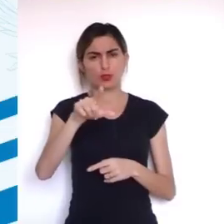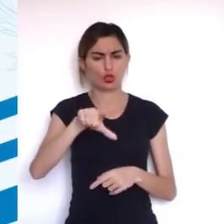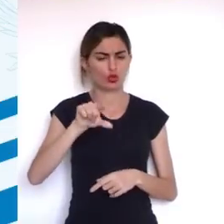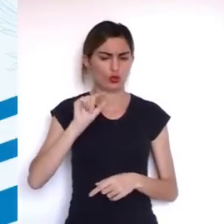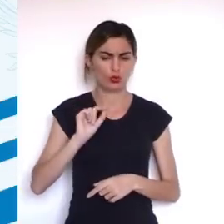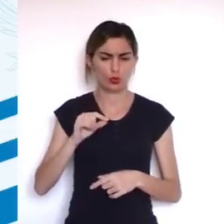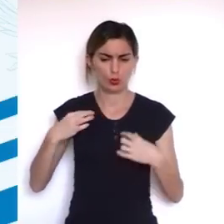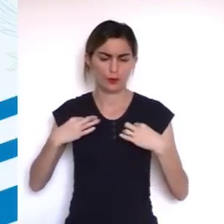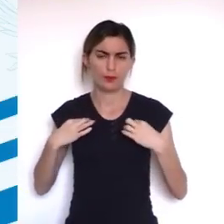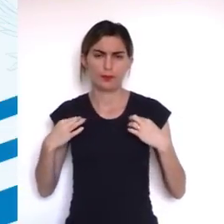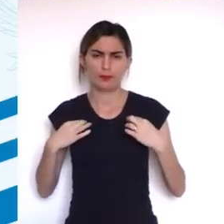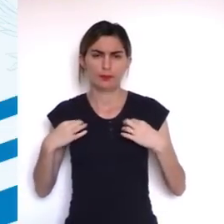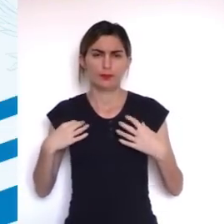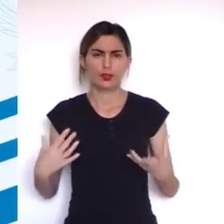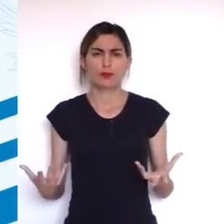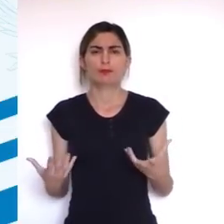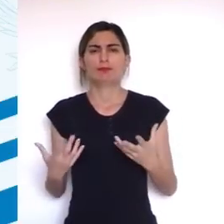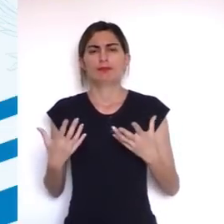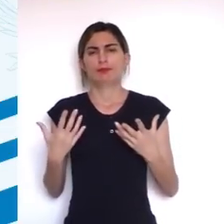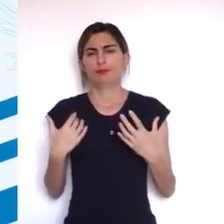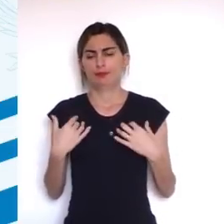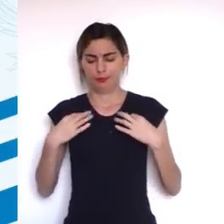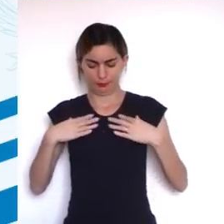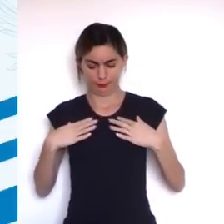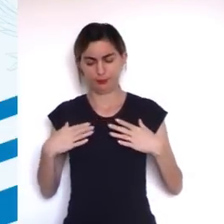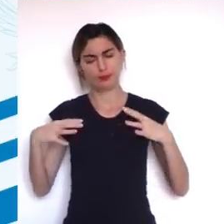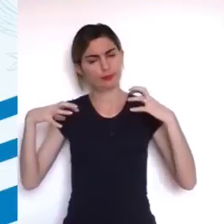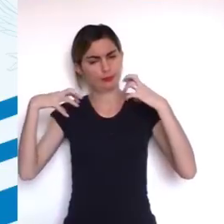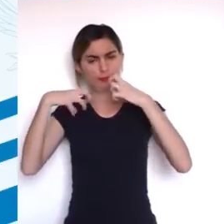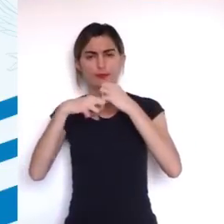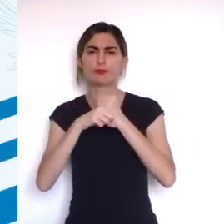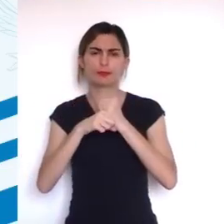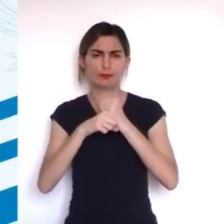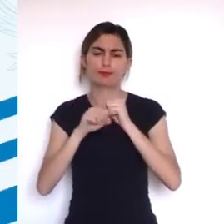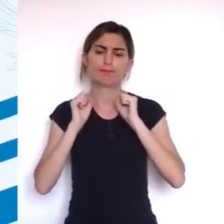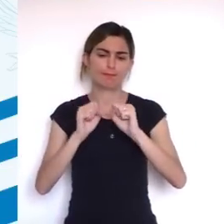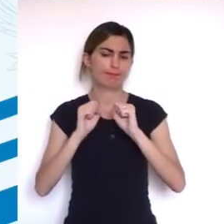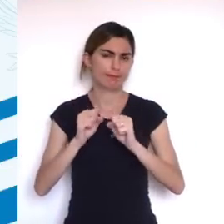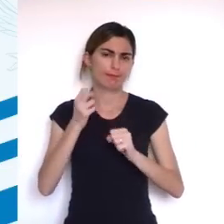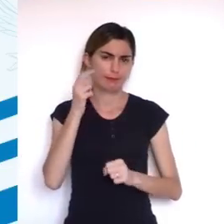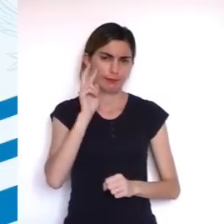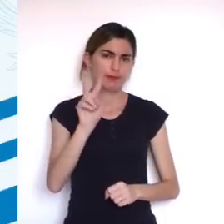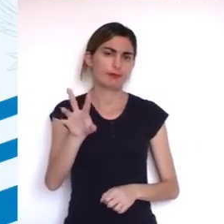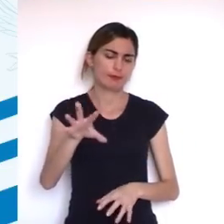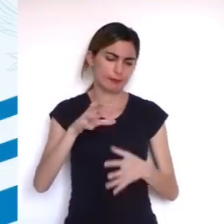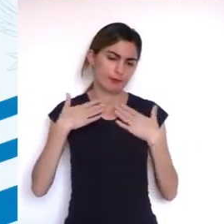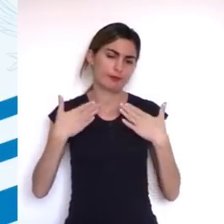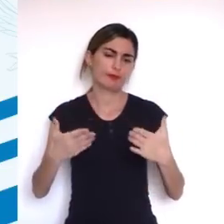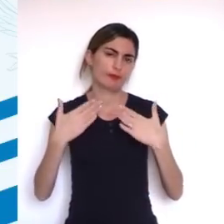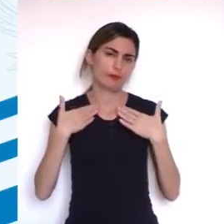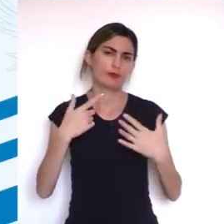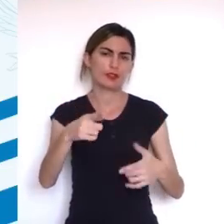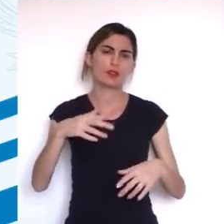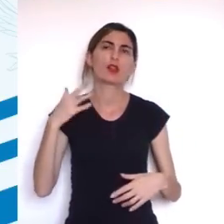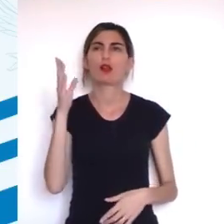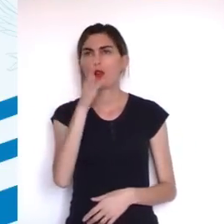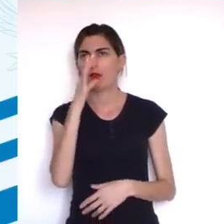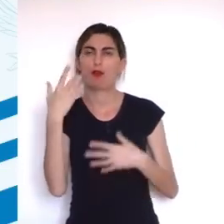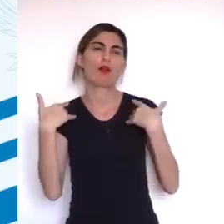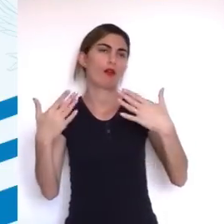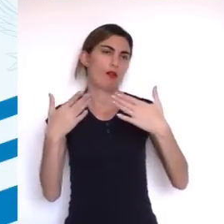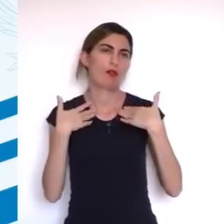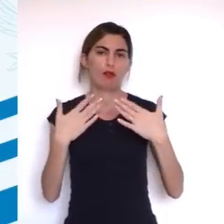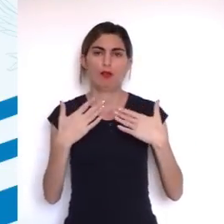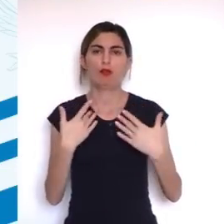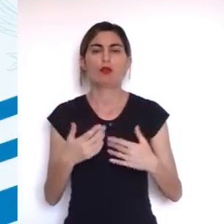for escolher uma roupa, né, uma camisa de uma cor escura, pode observar que vai esquentar e você vai passar mal